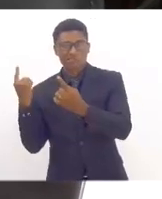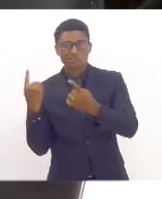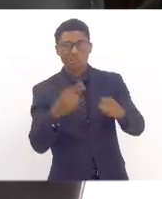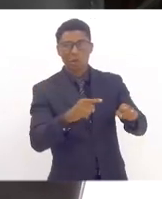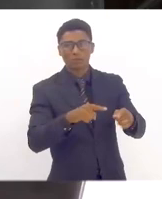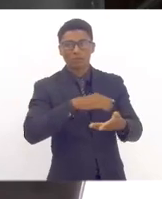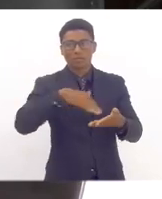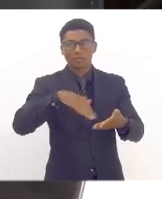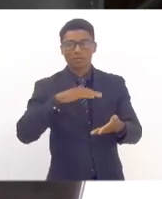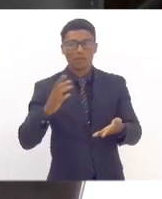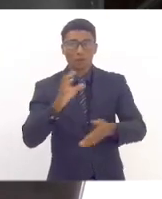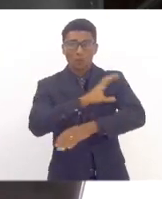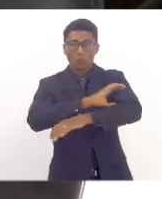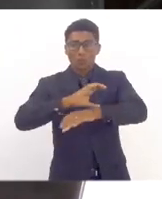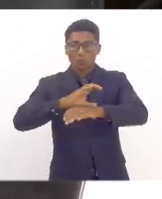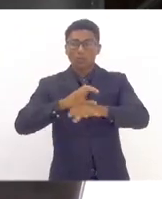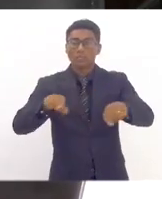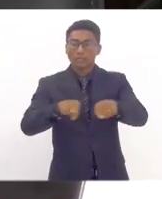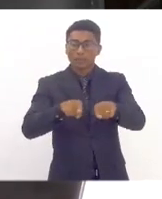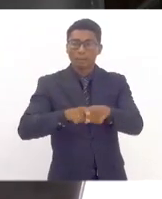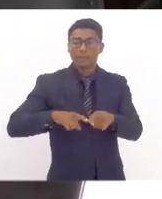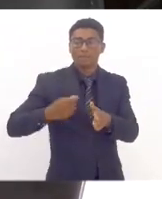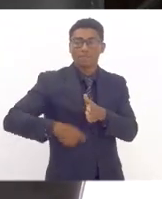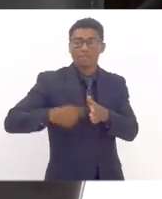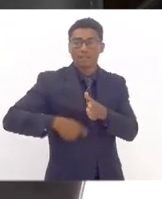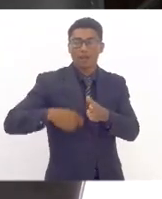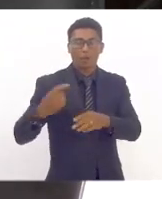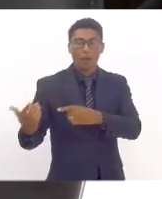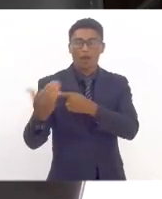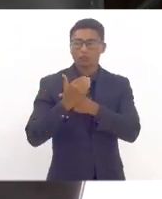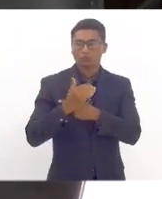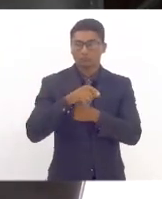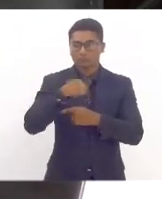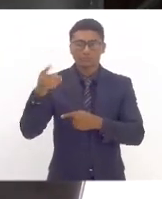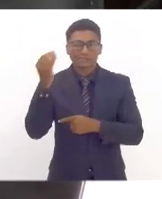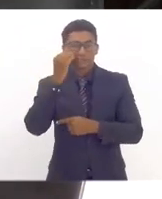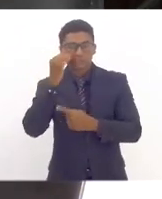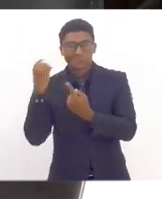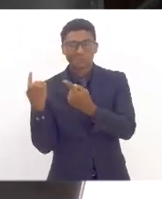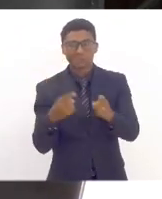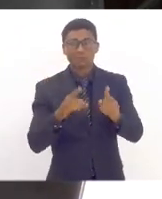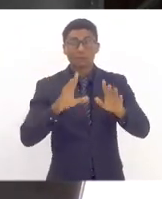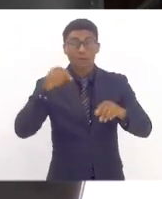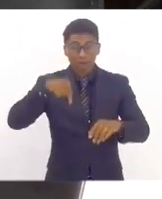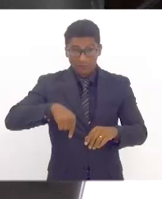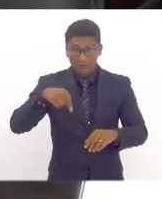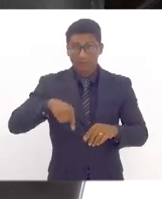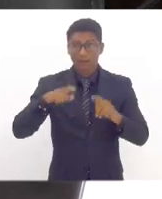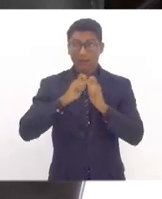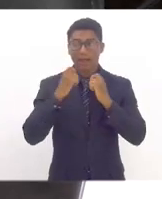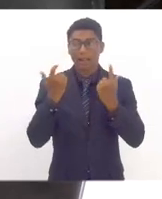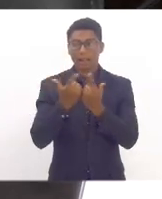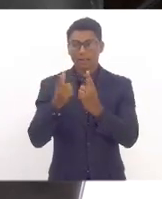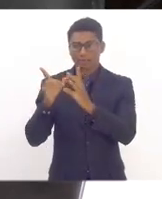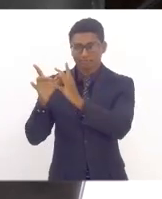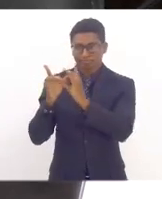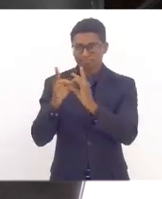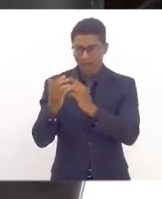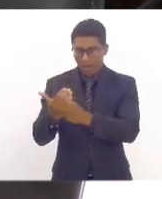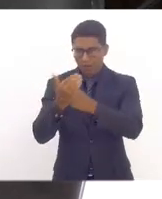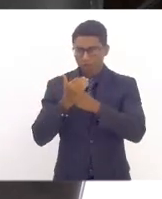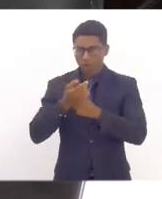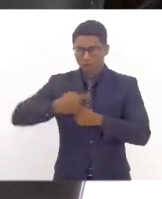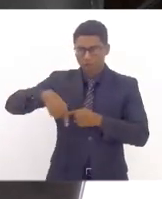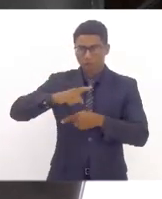com o incentivo fiscal foi aqui na alérgica que a gente conseguiu uma acolhida para que isso não acontecesse então